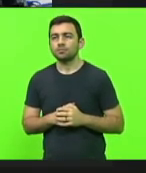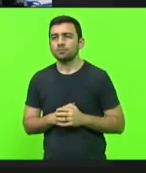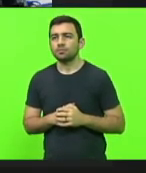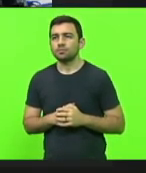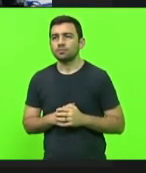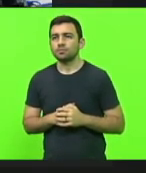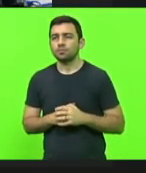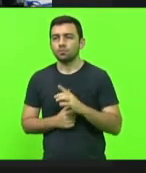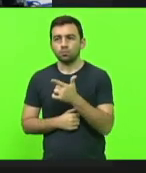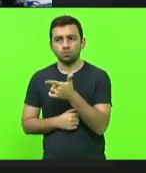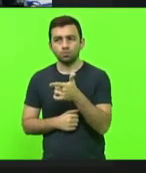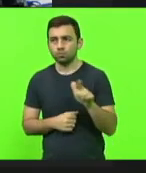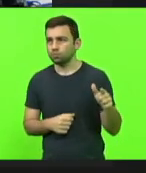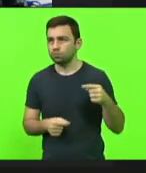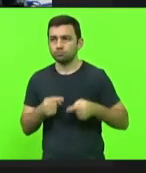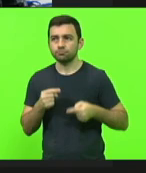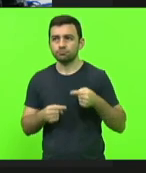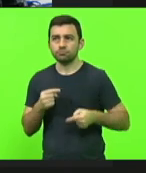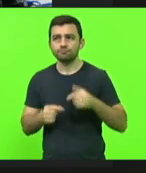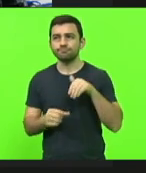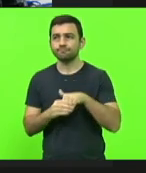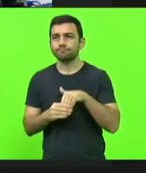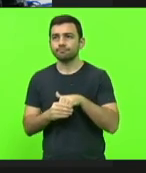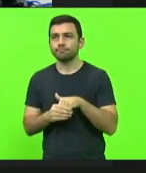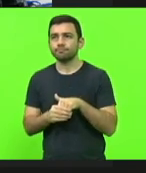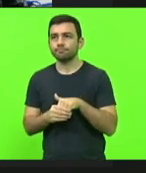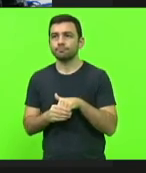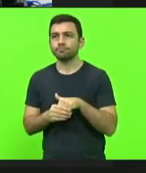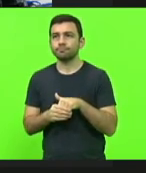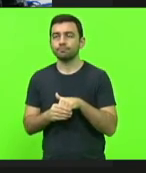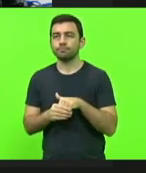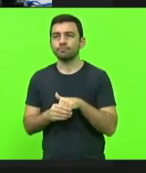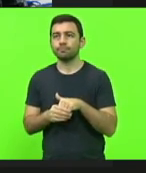Não tendo quem queira discutir, em votação.